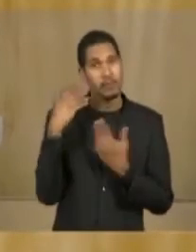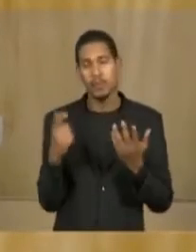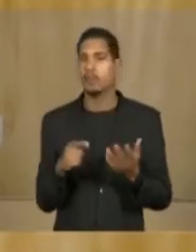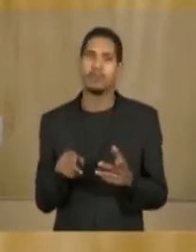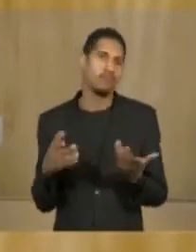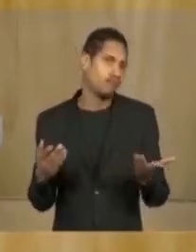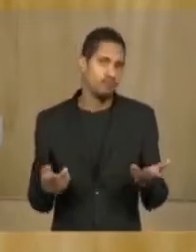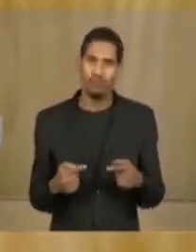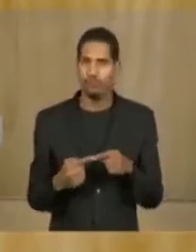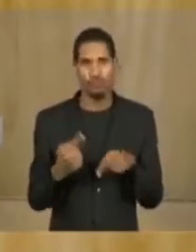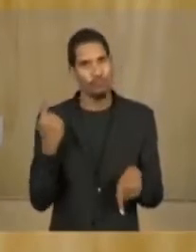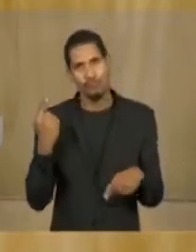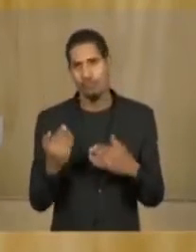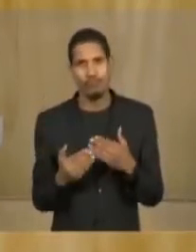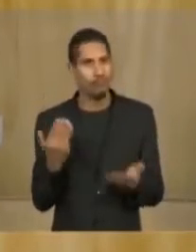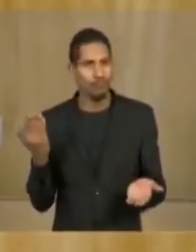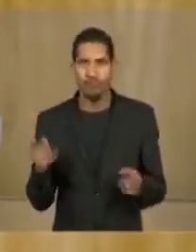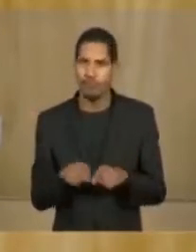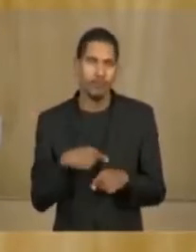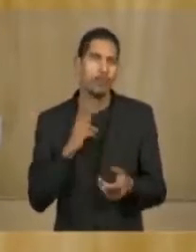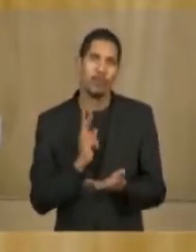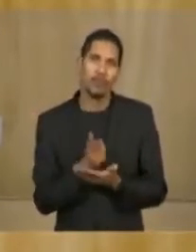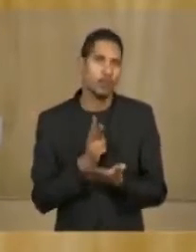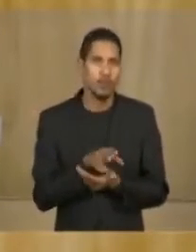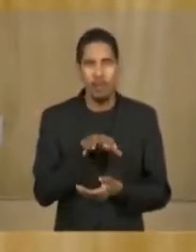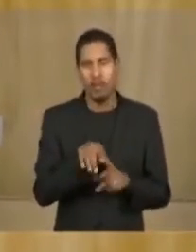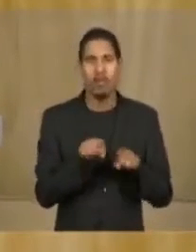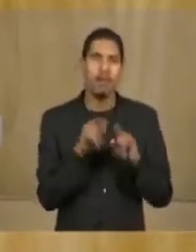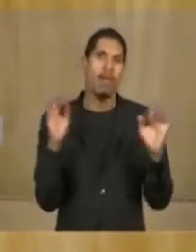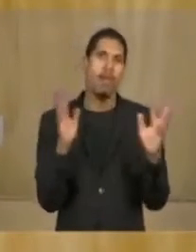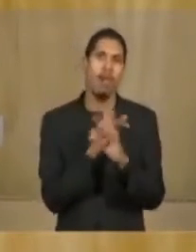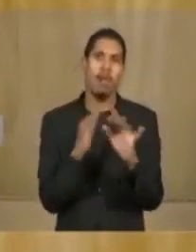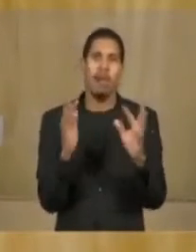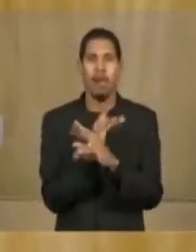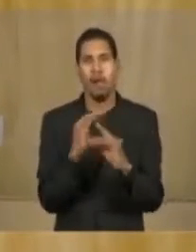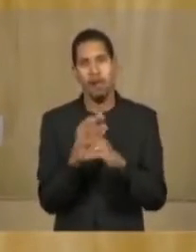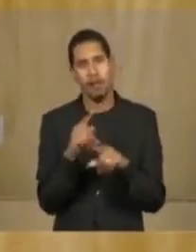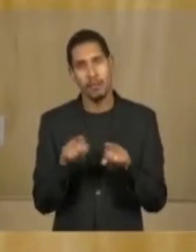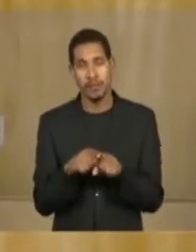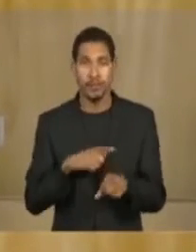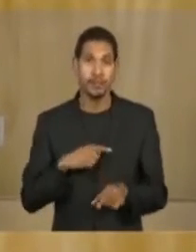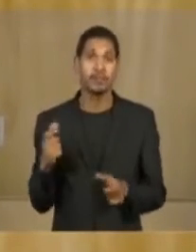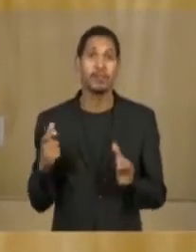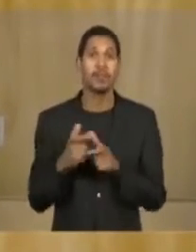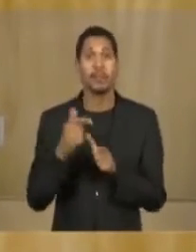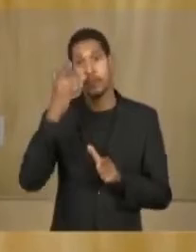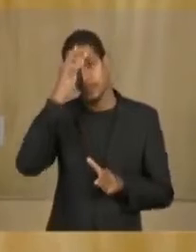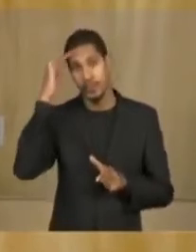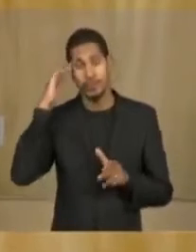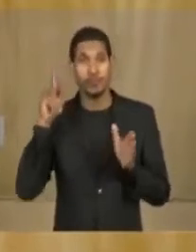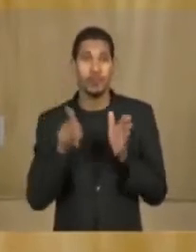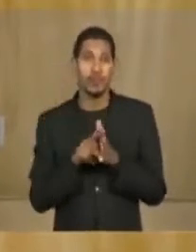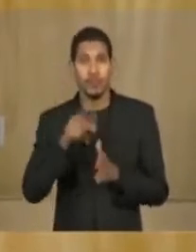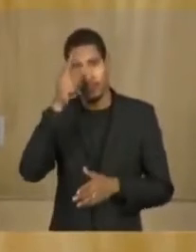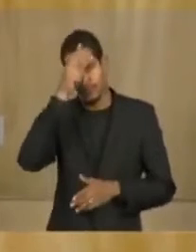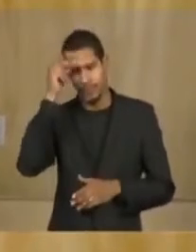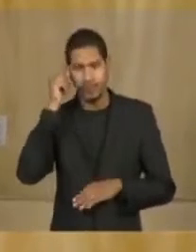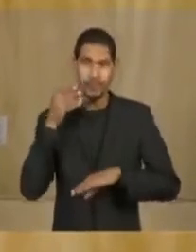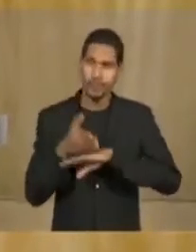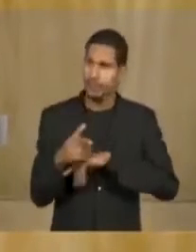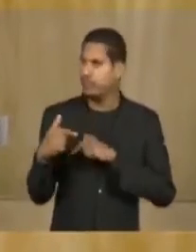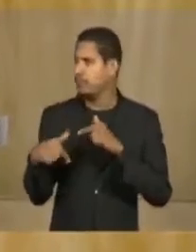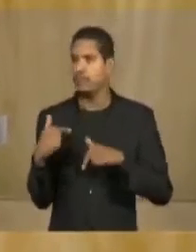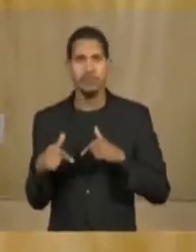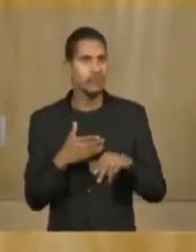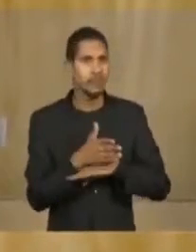Cracolândia continua muito aglomerada e com presença menor de agentes públicos, de serviços públicos no